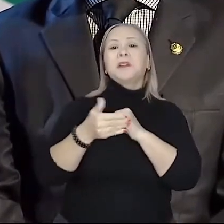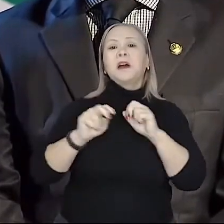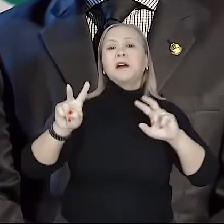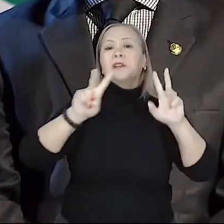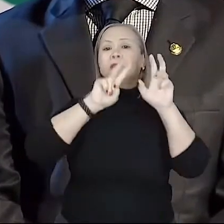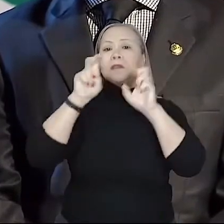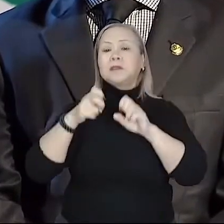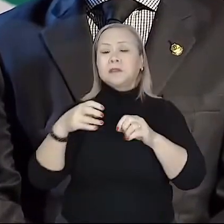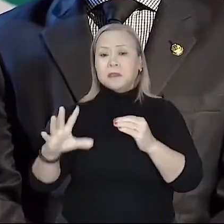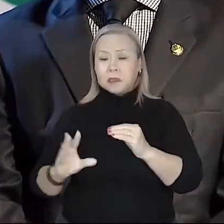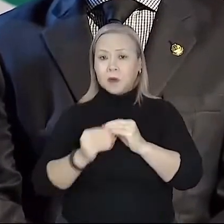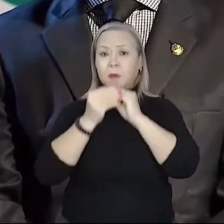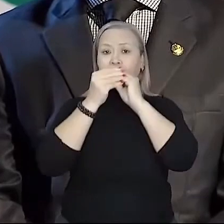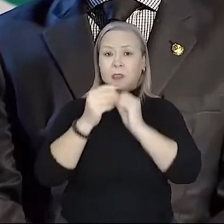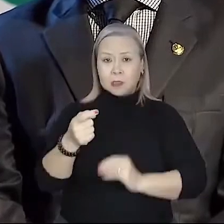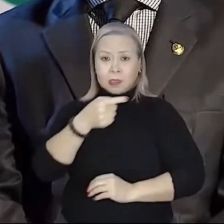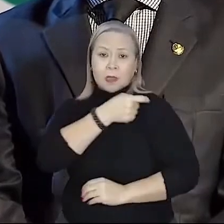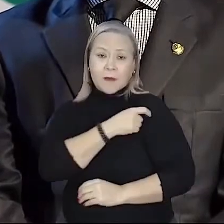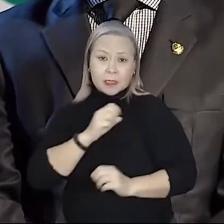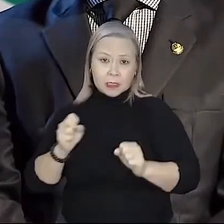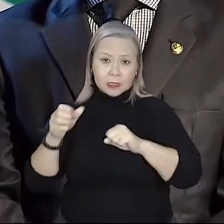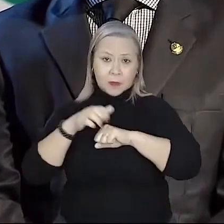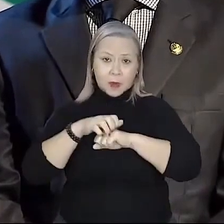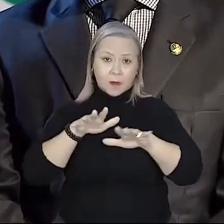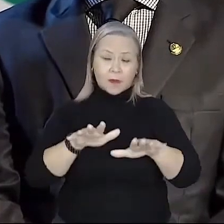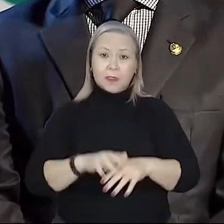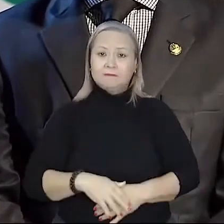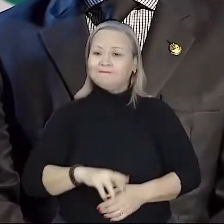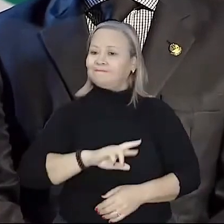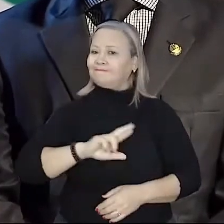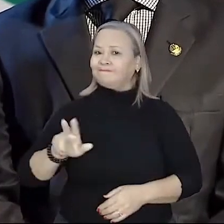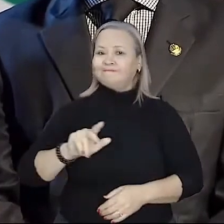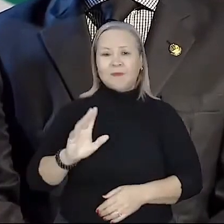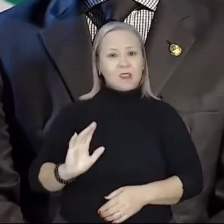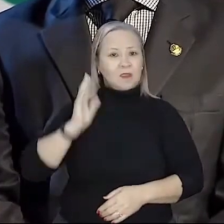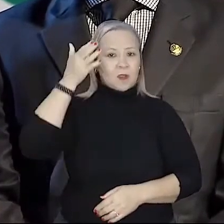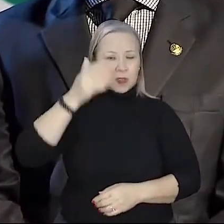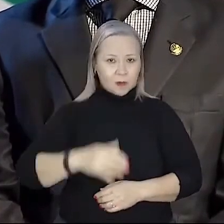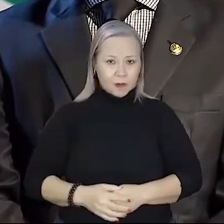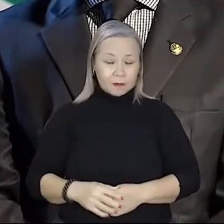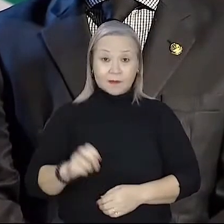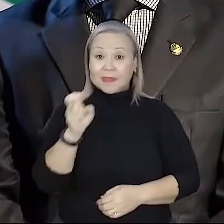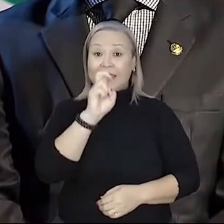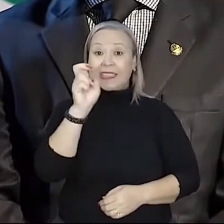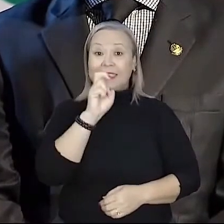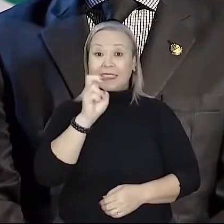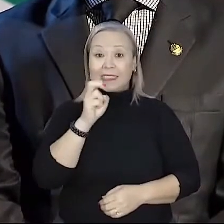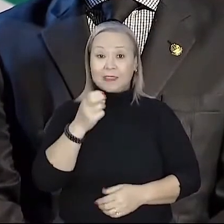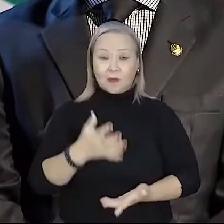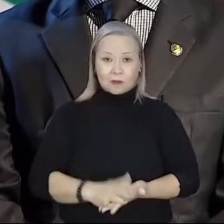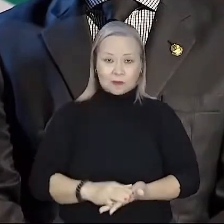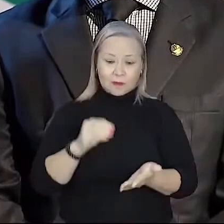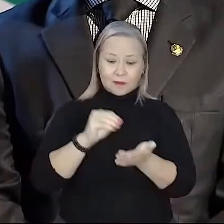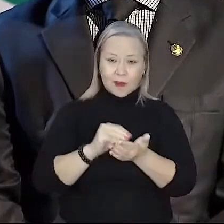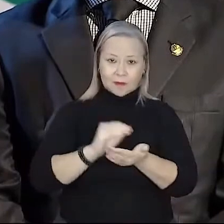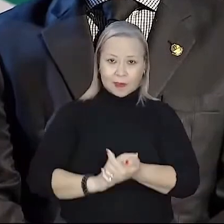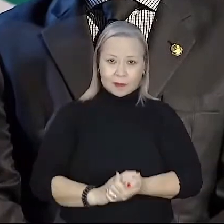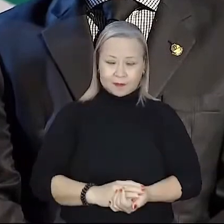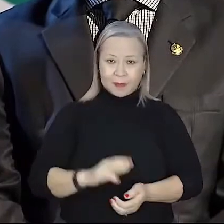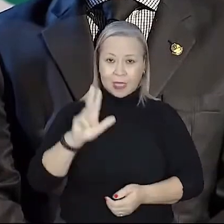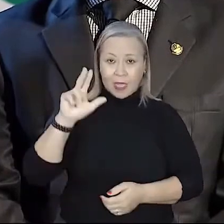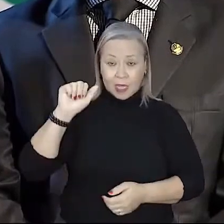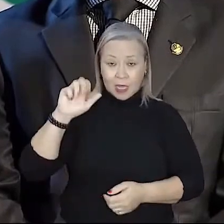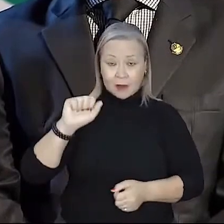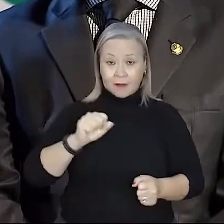da incorporação da vacina para a Covid, não são tomadas, têm sido protelados. Veja, a Anvisa, há 2 semanas, já